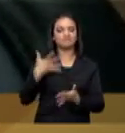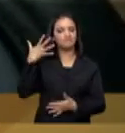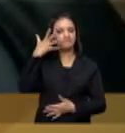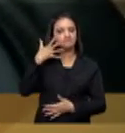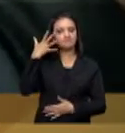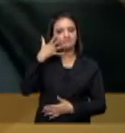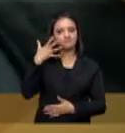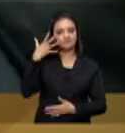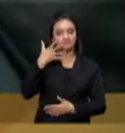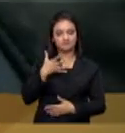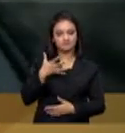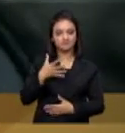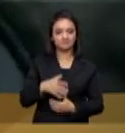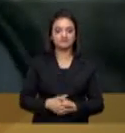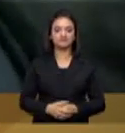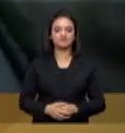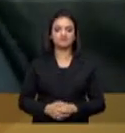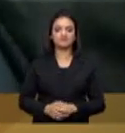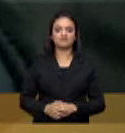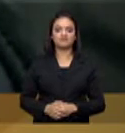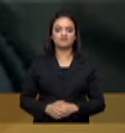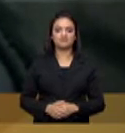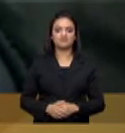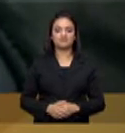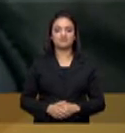orais que aportaram